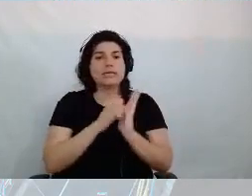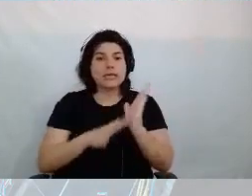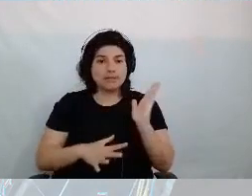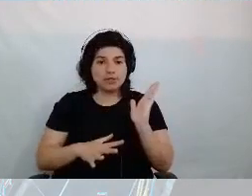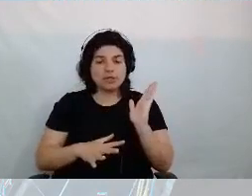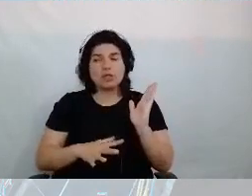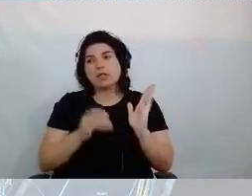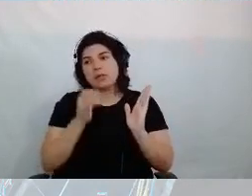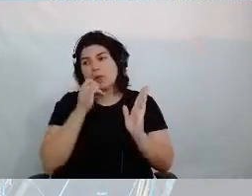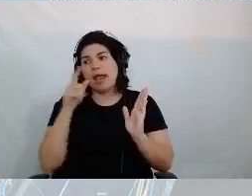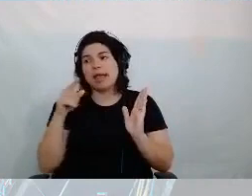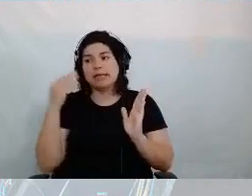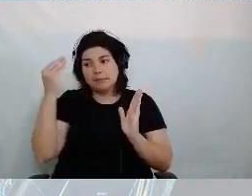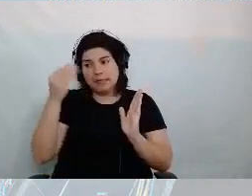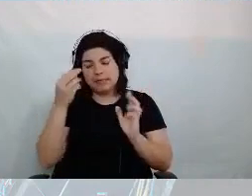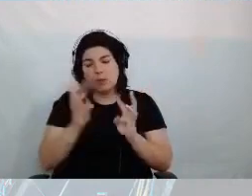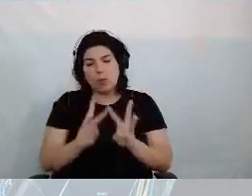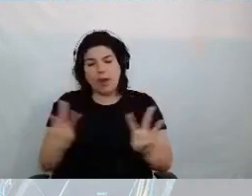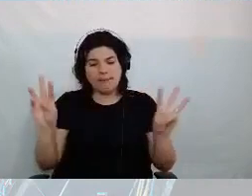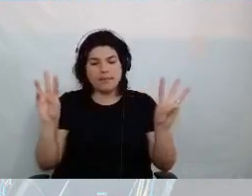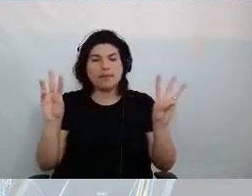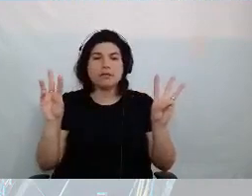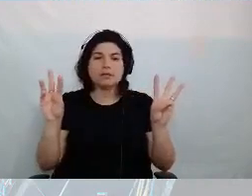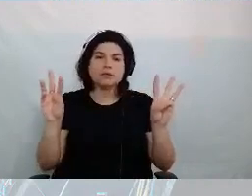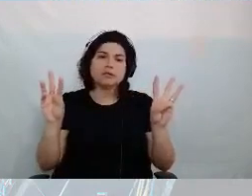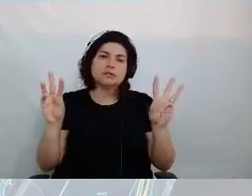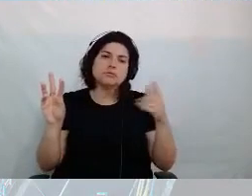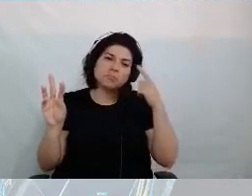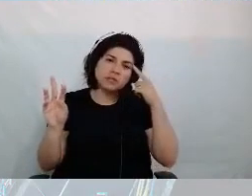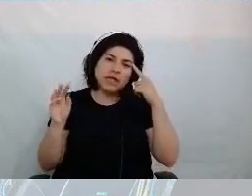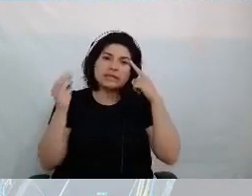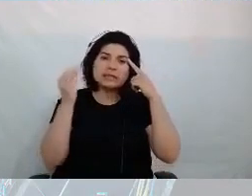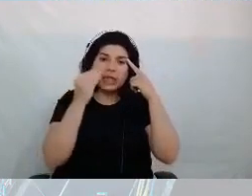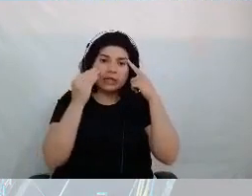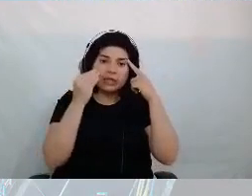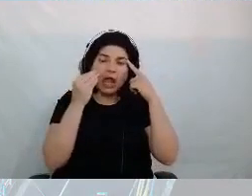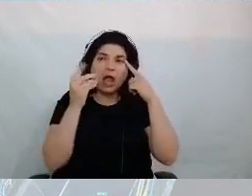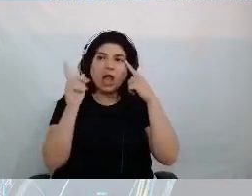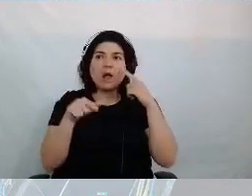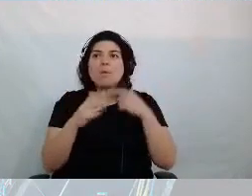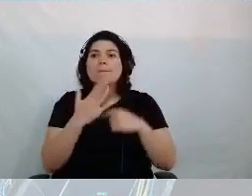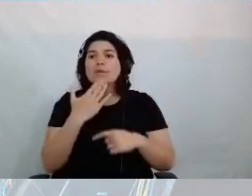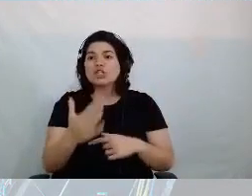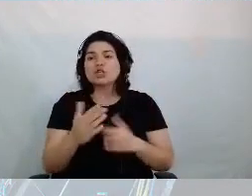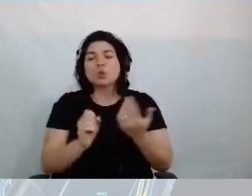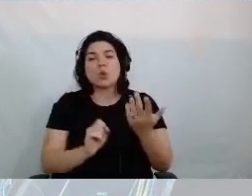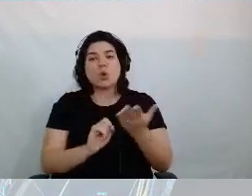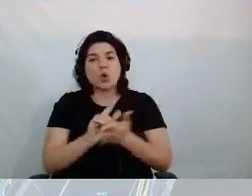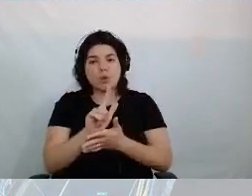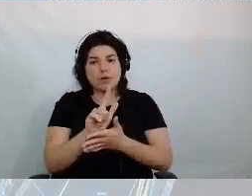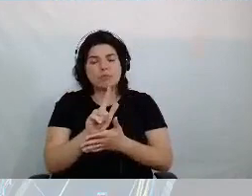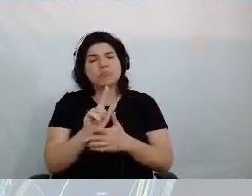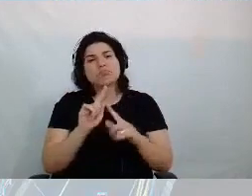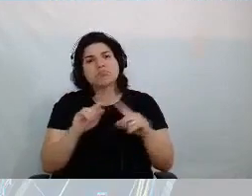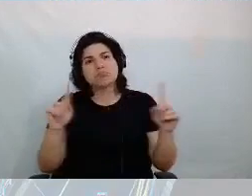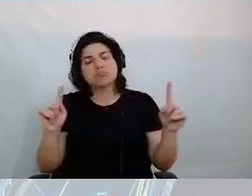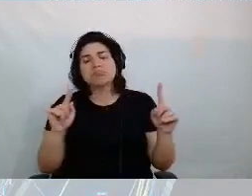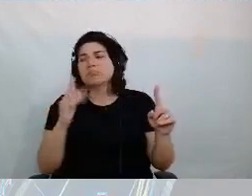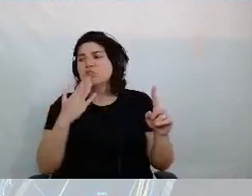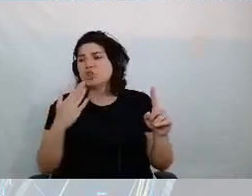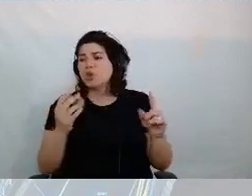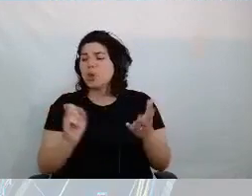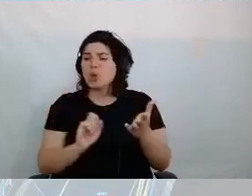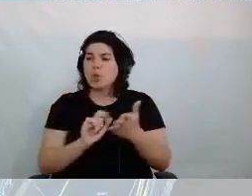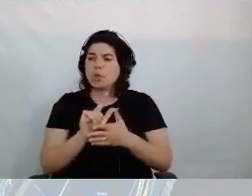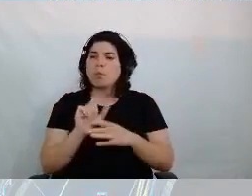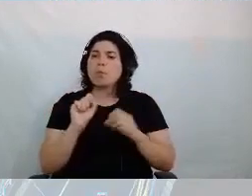web. Então, vamos pensar assim, eu vou testar ali um pedido de compra. Tá, mas num pedido de compra eu posso ter